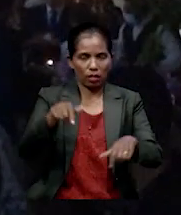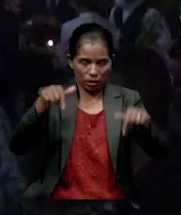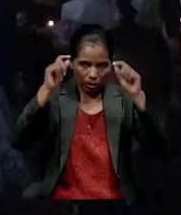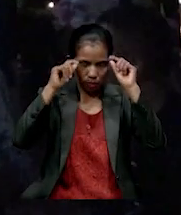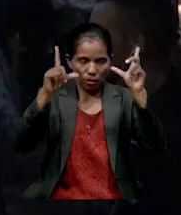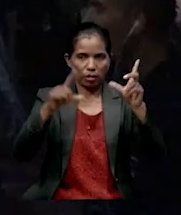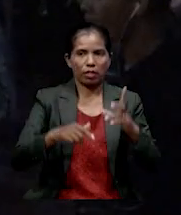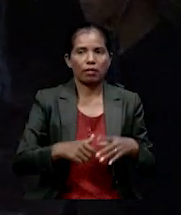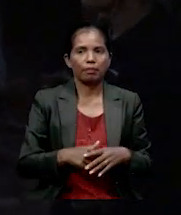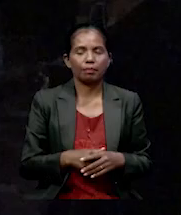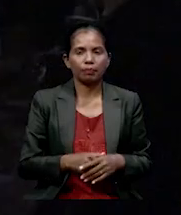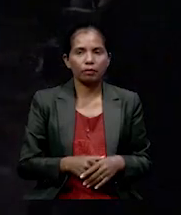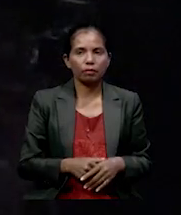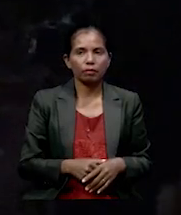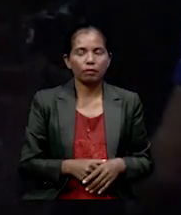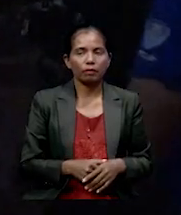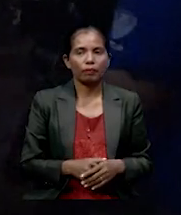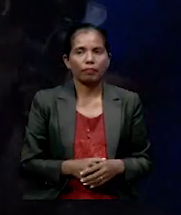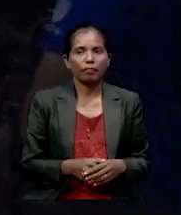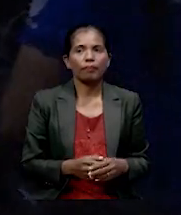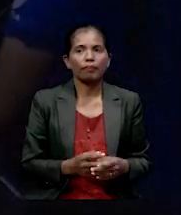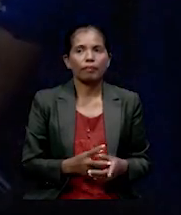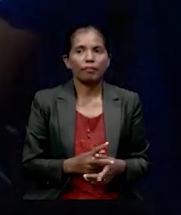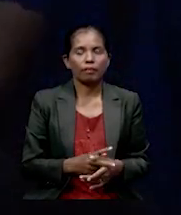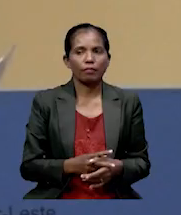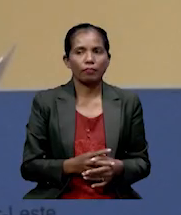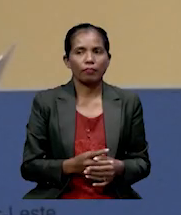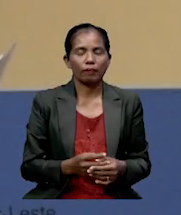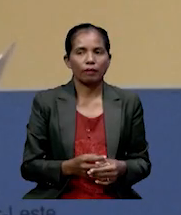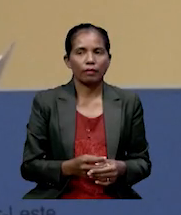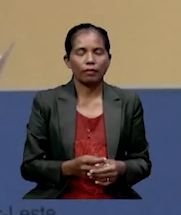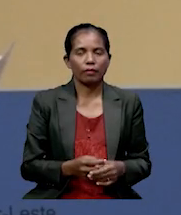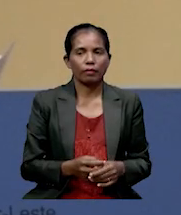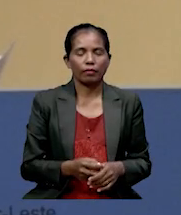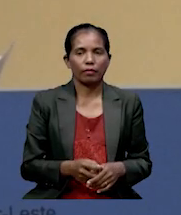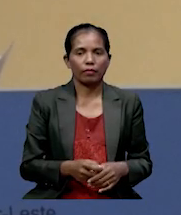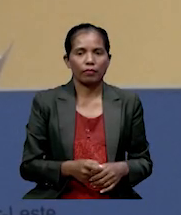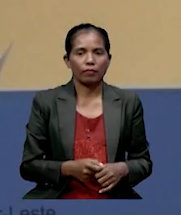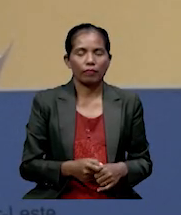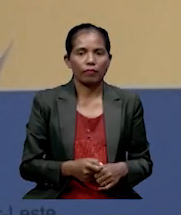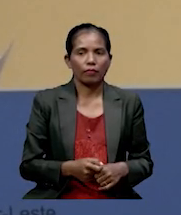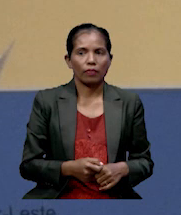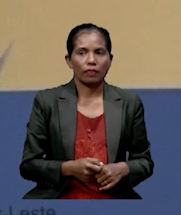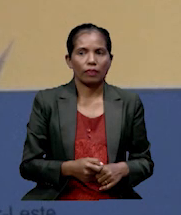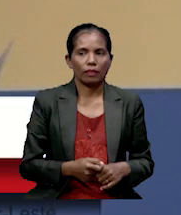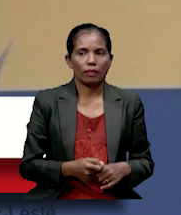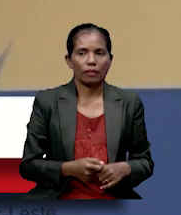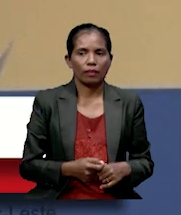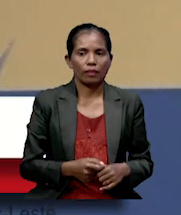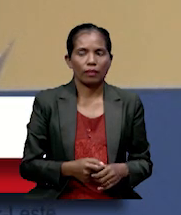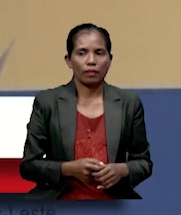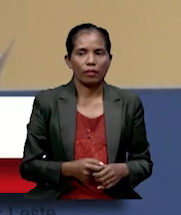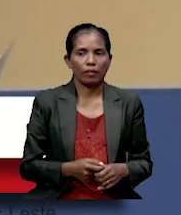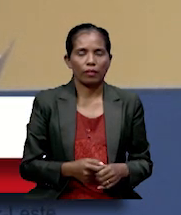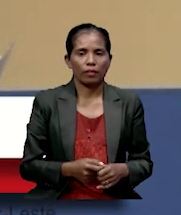grande honra para mim, portanto, das as boas-vindas a todos vós nesta nova